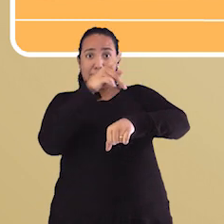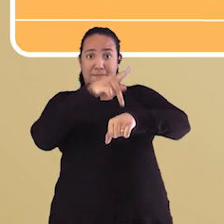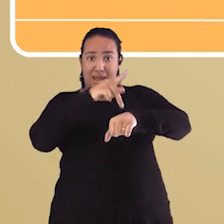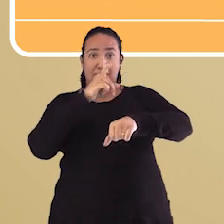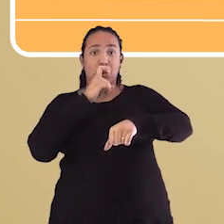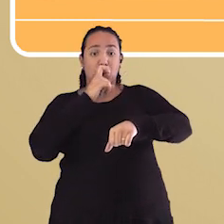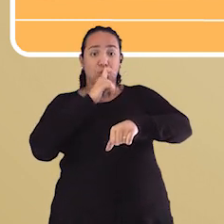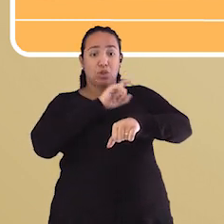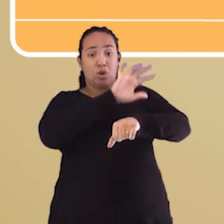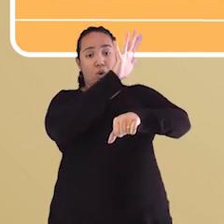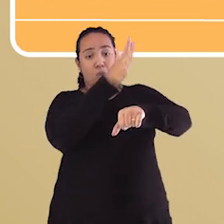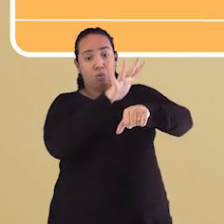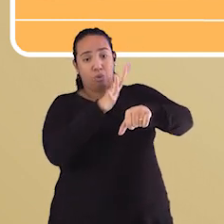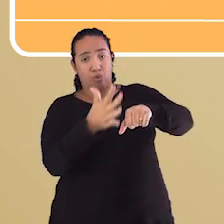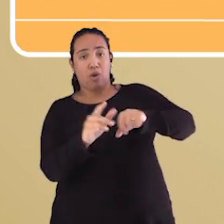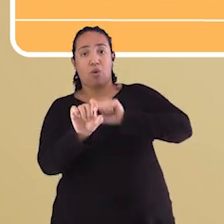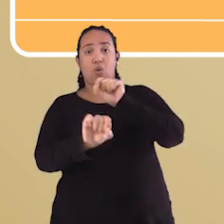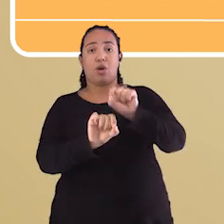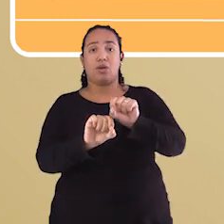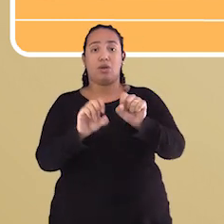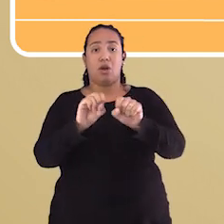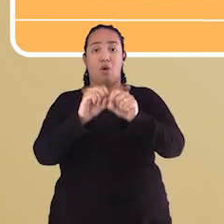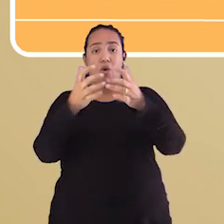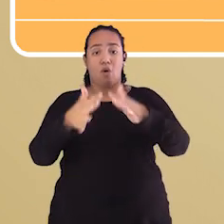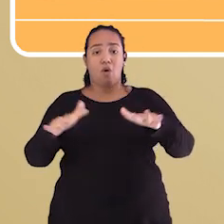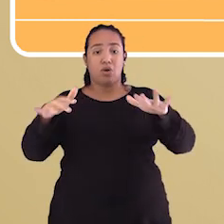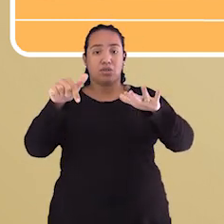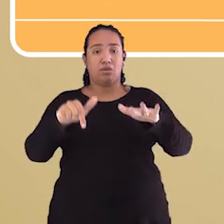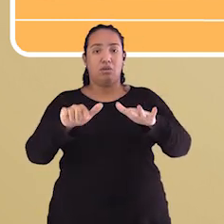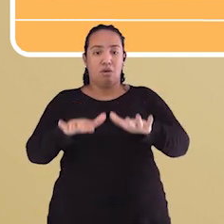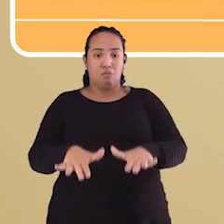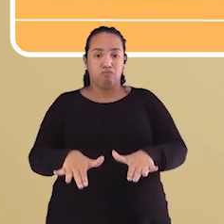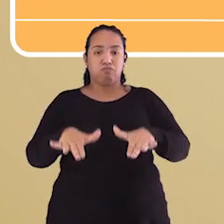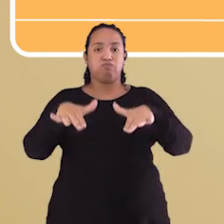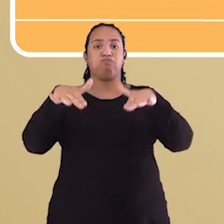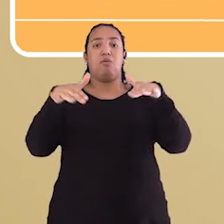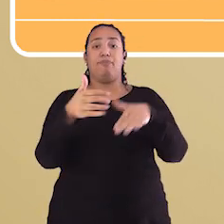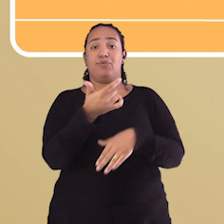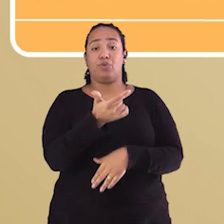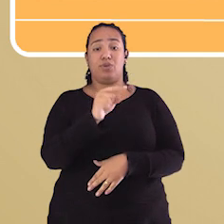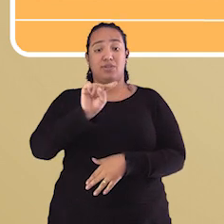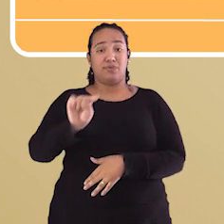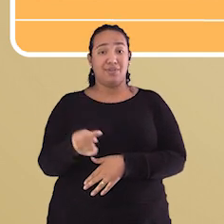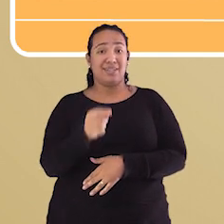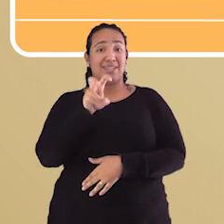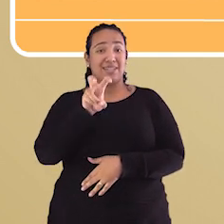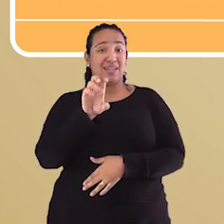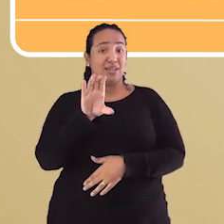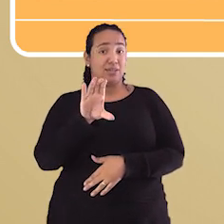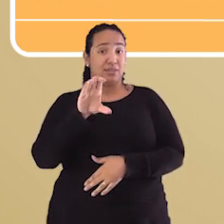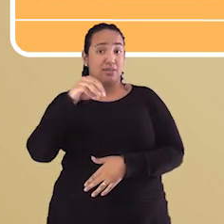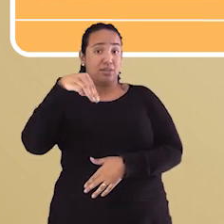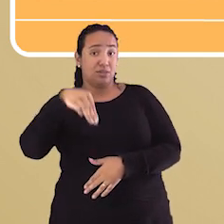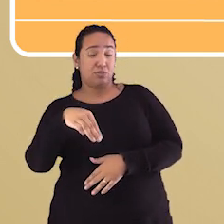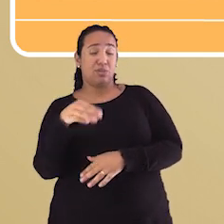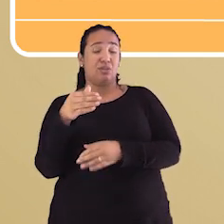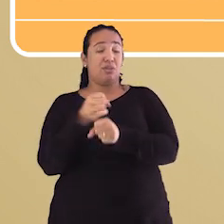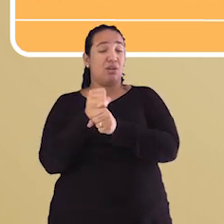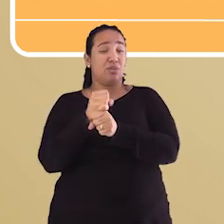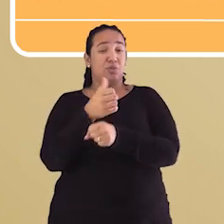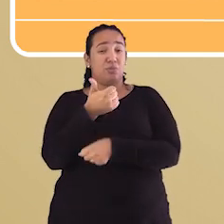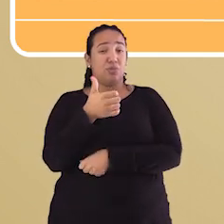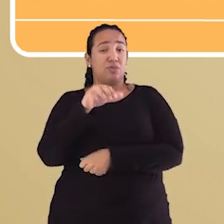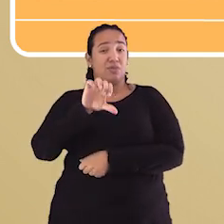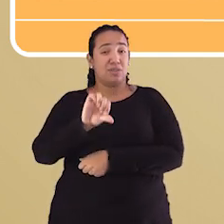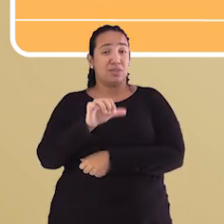no nível dos oceanos, que tem aumentado de 2,7 centímetros desde 1961.